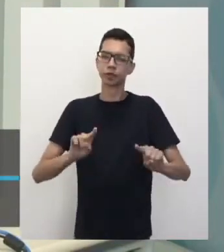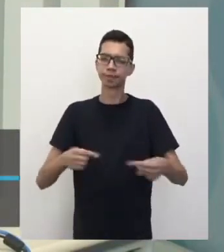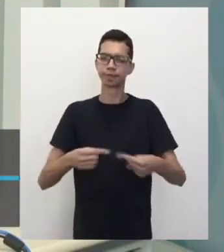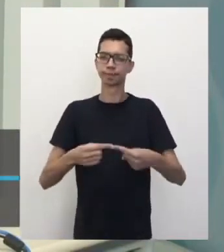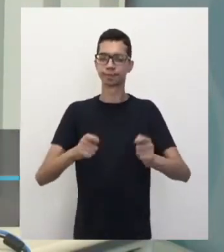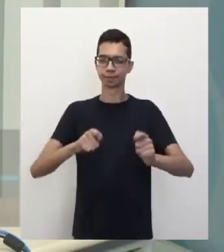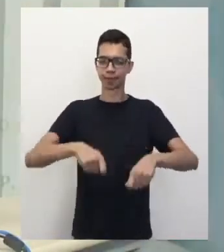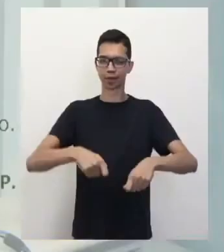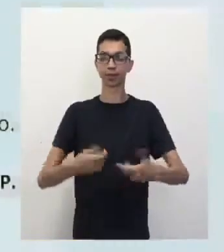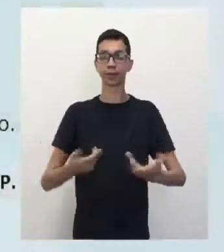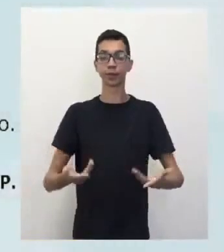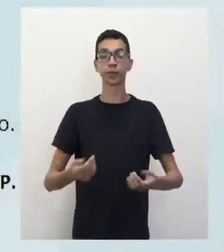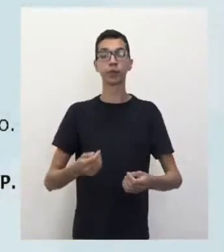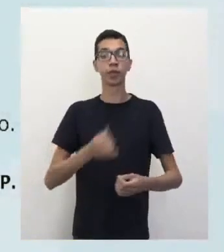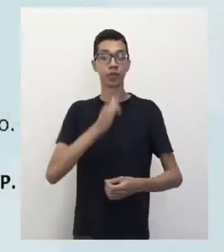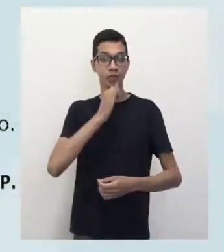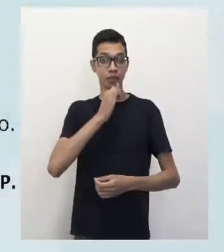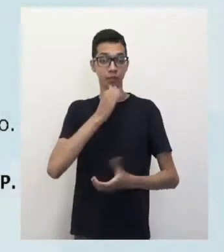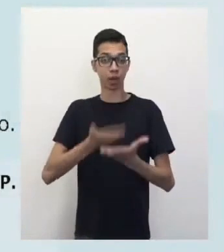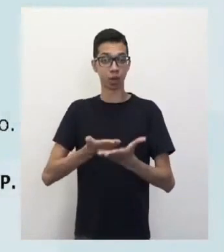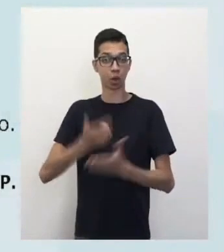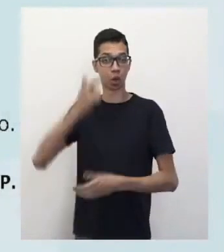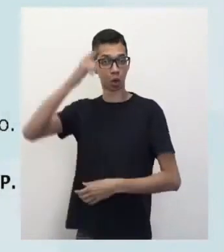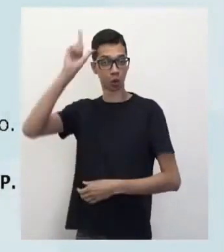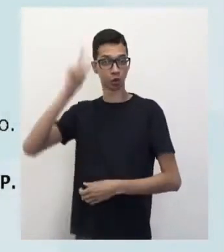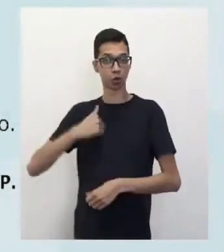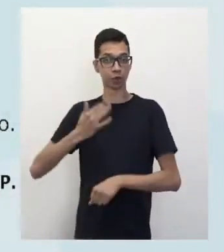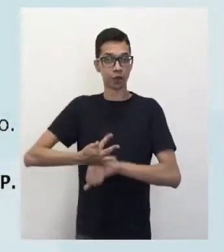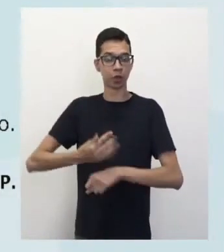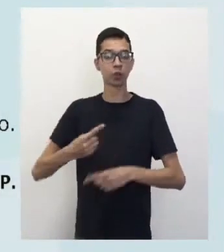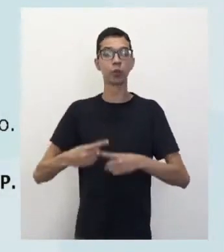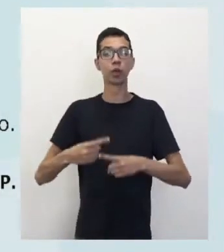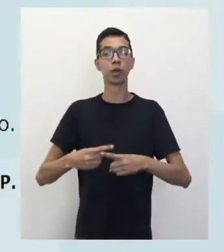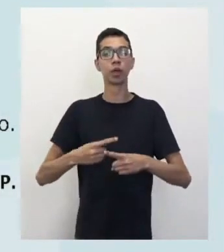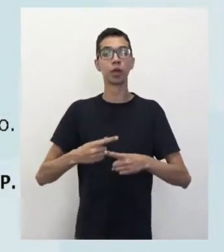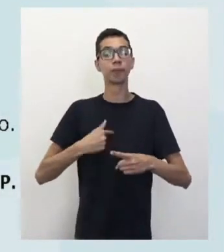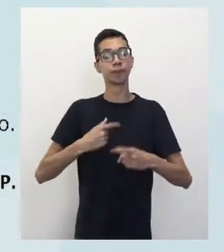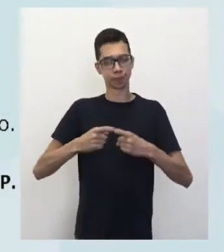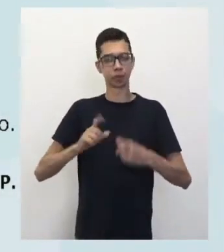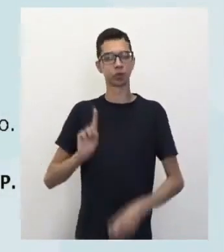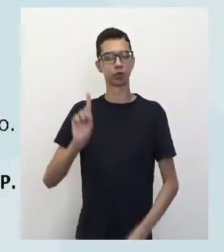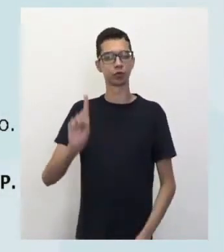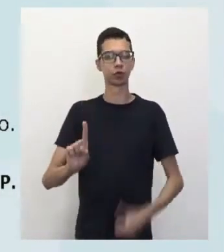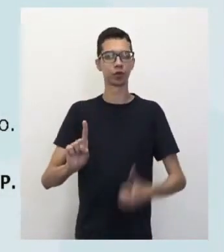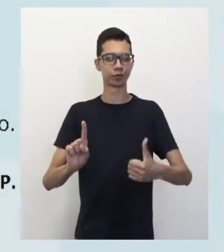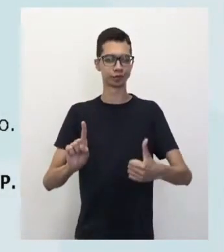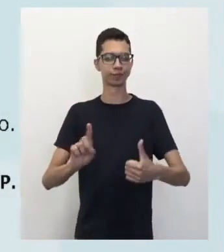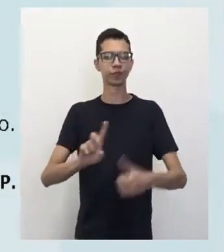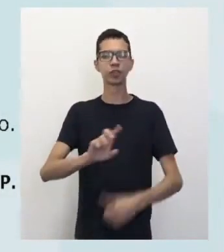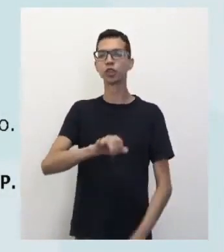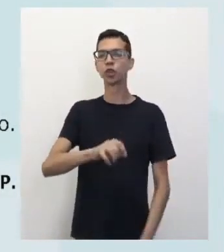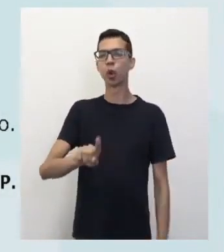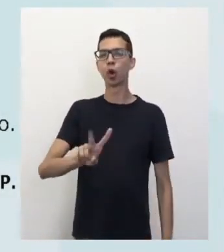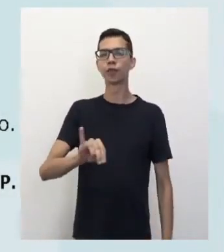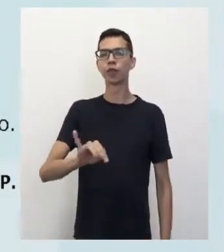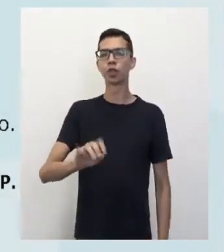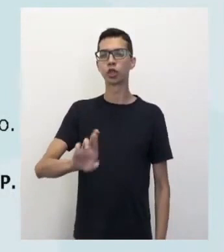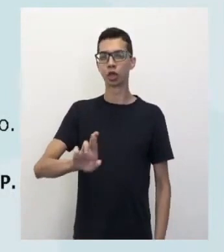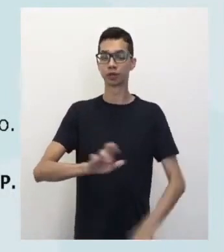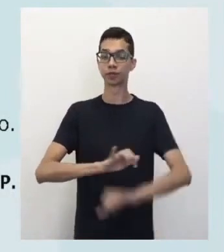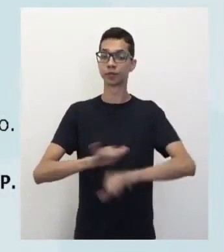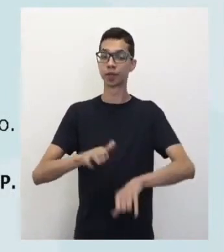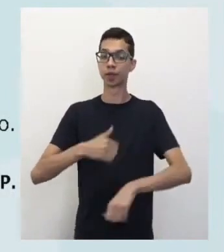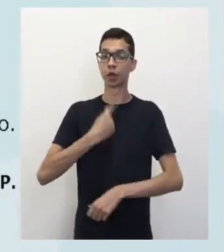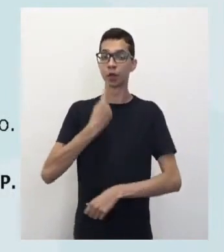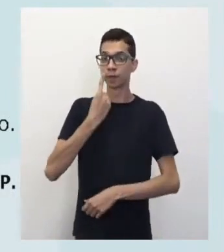Então, faltei aula ontem porque fui ao médico. Isso, o aluno João Vitor que responde aqui, eu vou aproveitar as respostas dele, tá? Então, a gente fica na